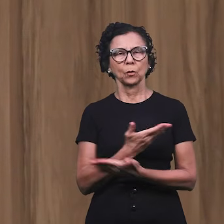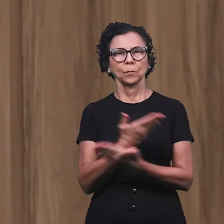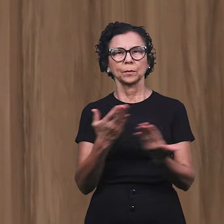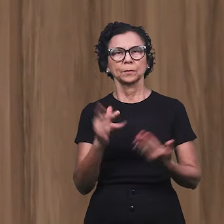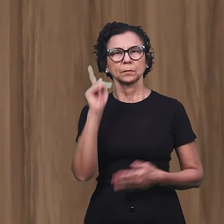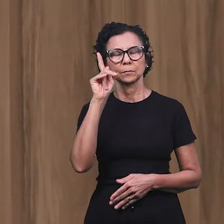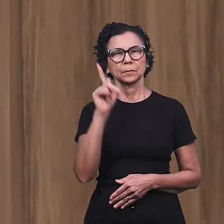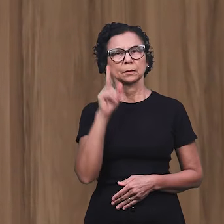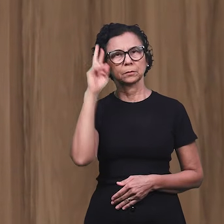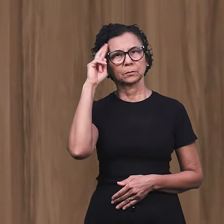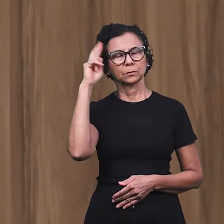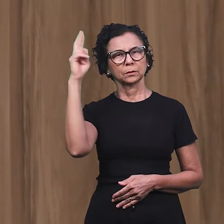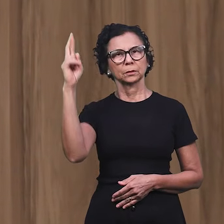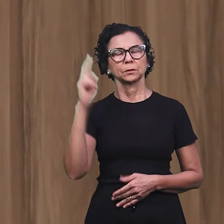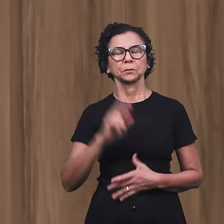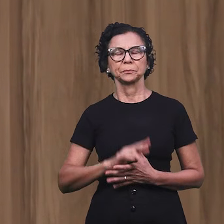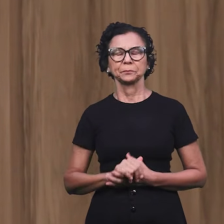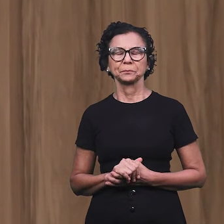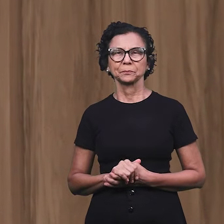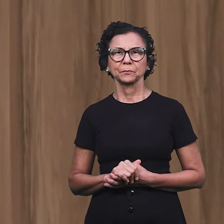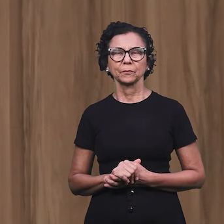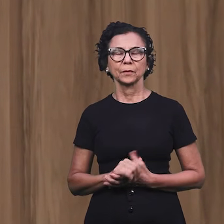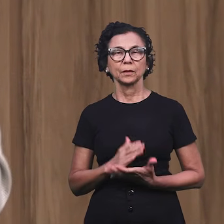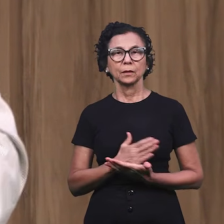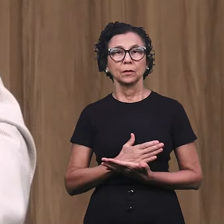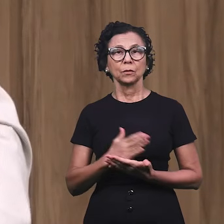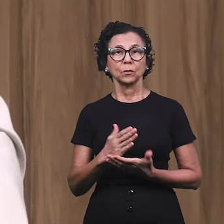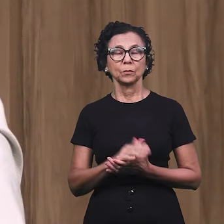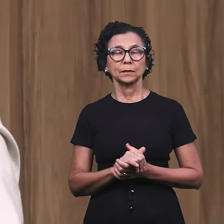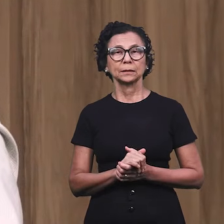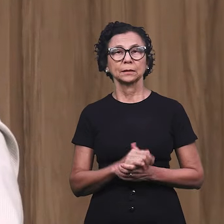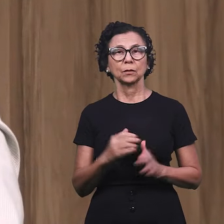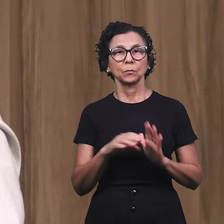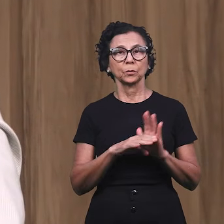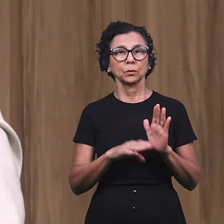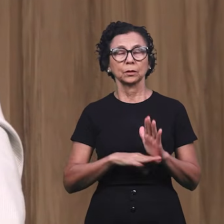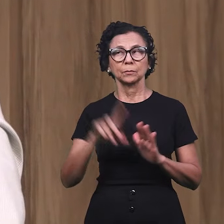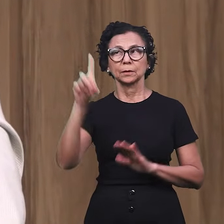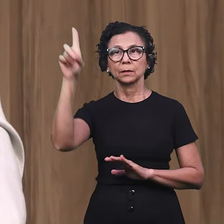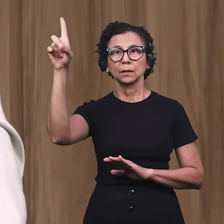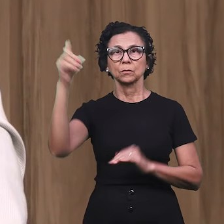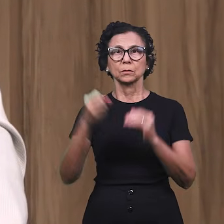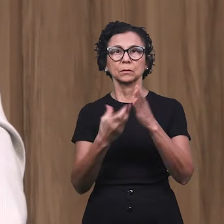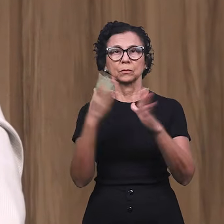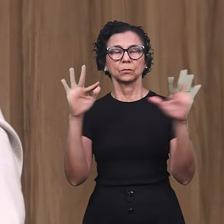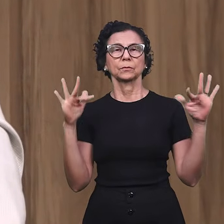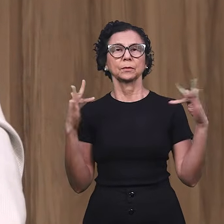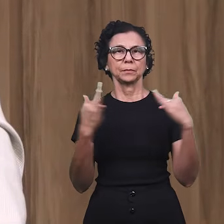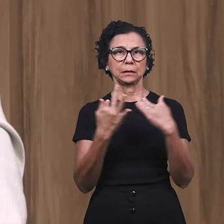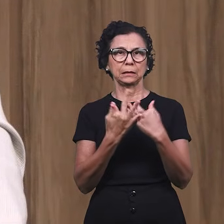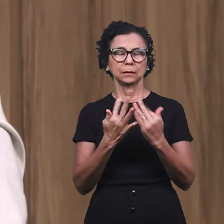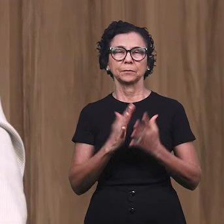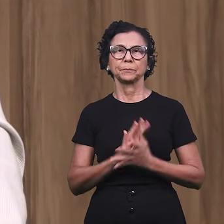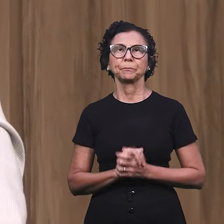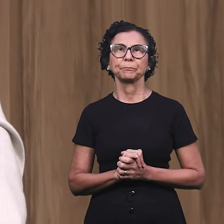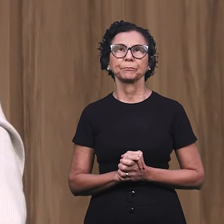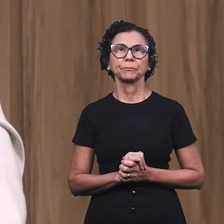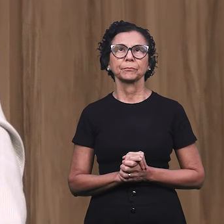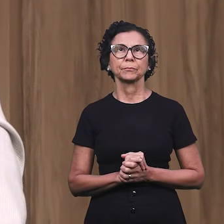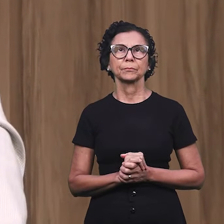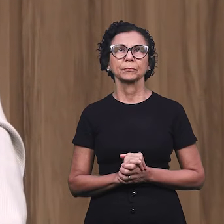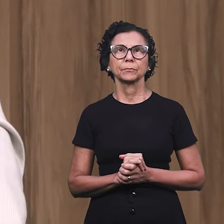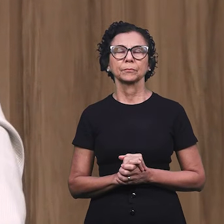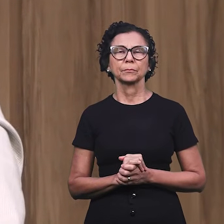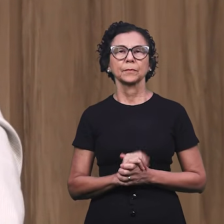Nós saudamos a todos com a paz do Senhor. Estamos dando início a mais um Família, um Projeto de Deus,